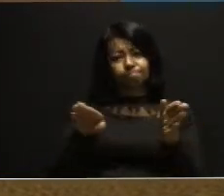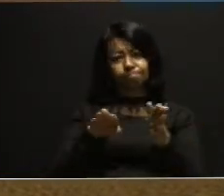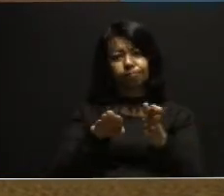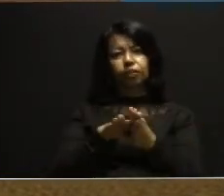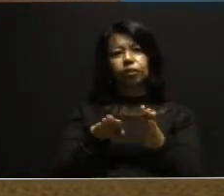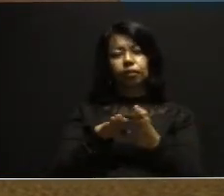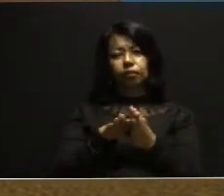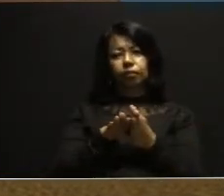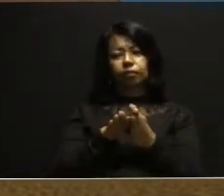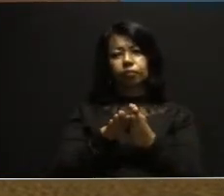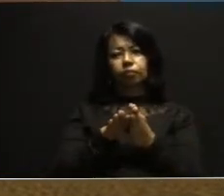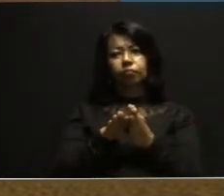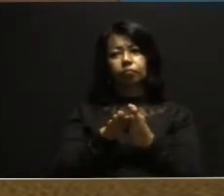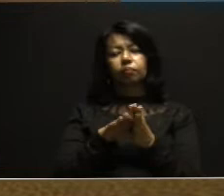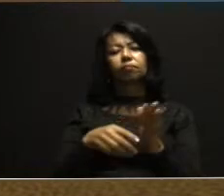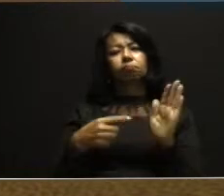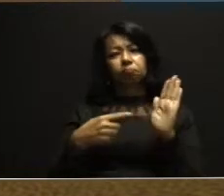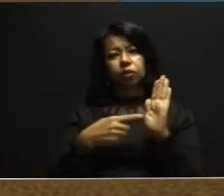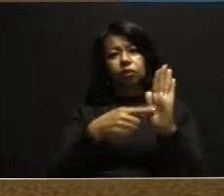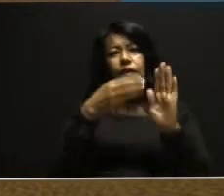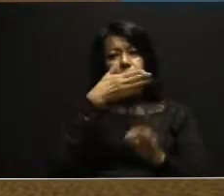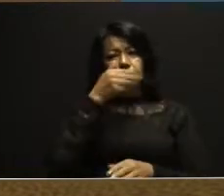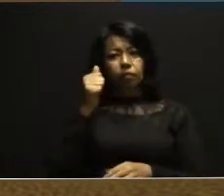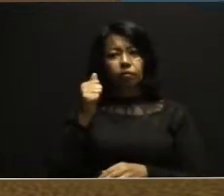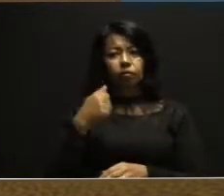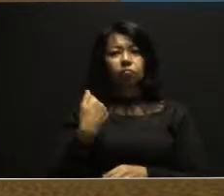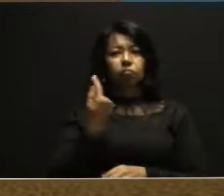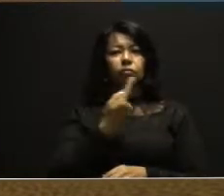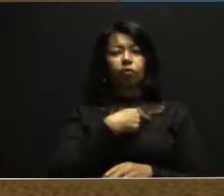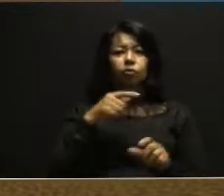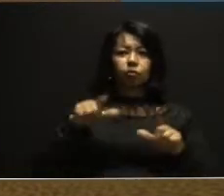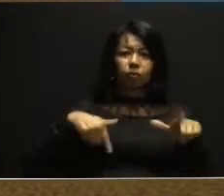vai se manifestar sempre melhor também com o nosso trabalho.